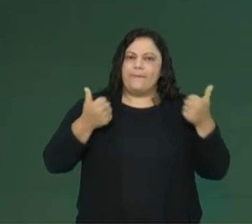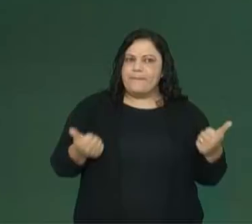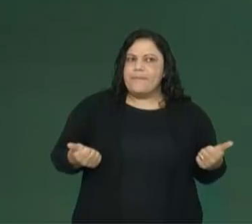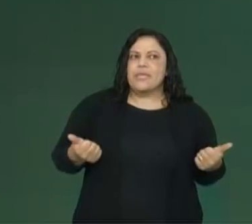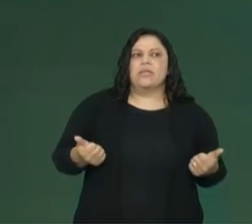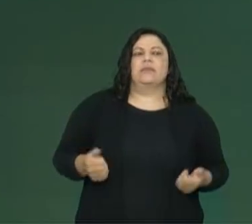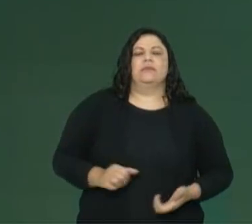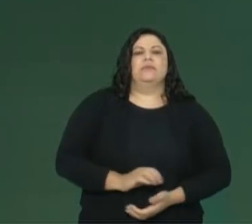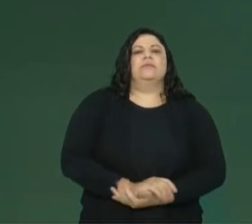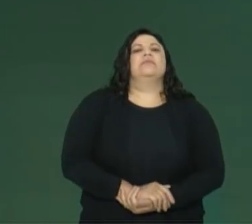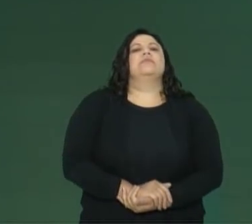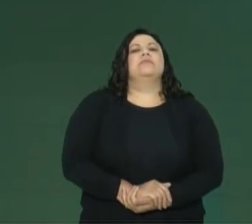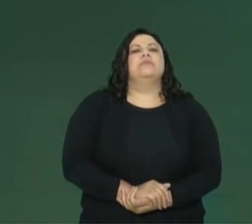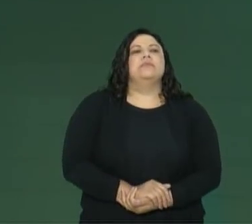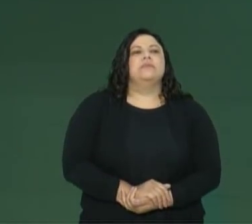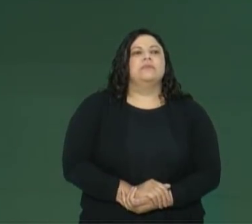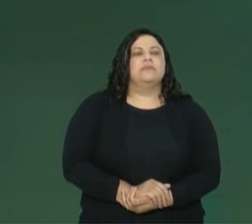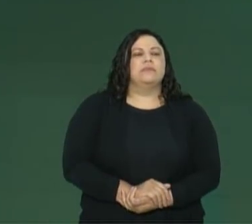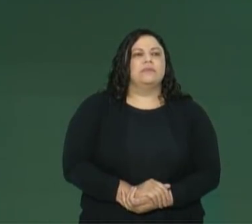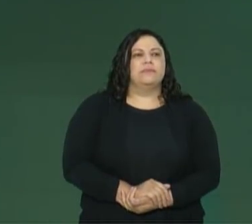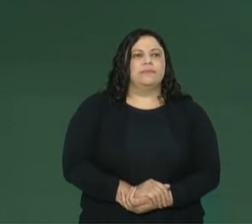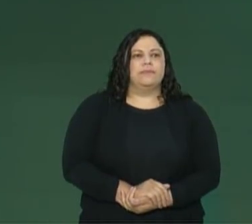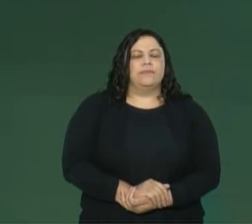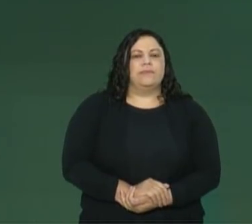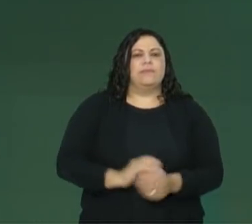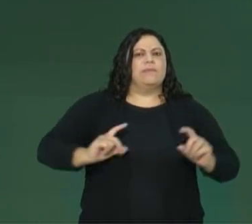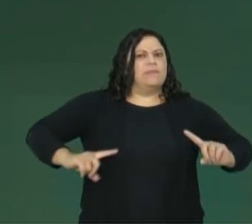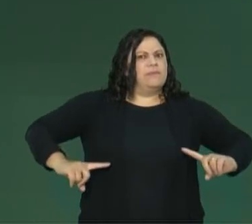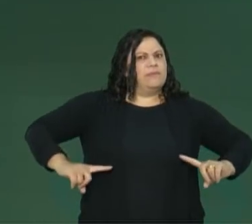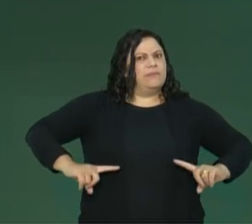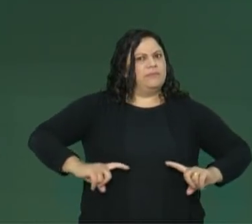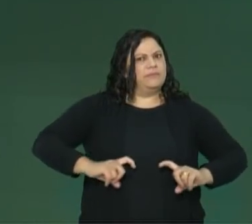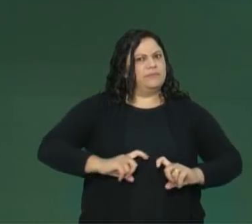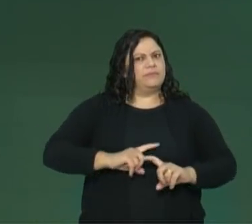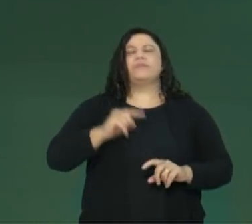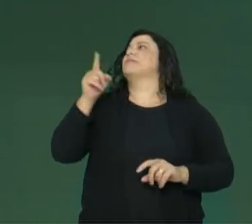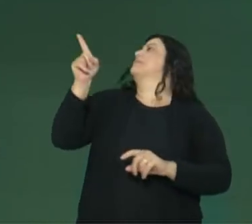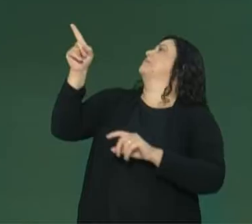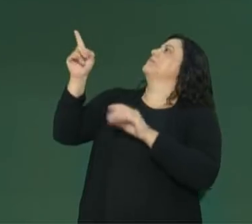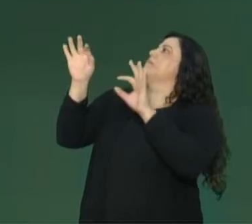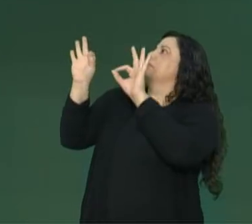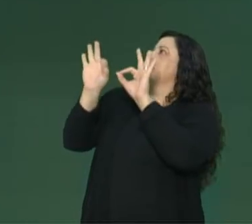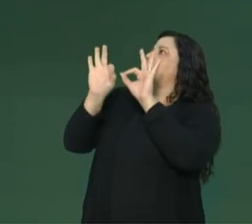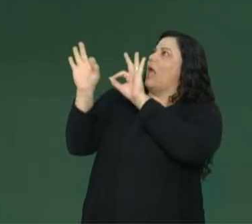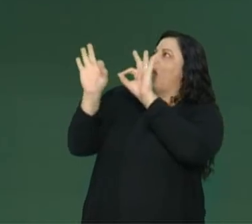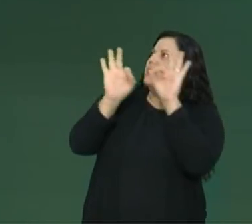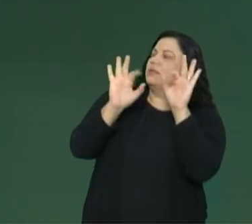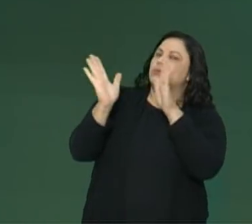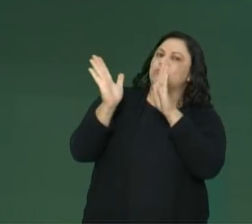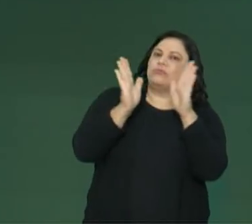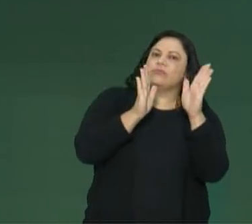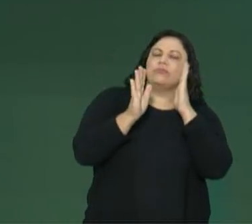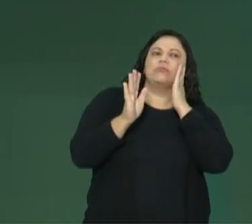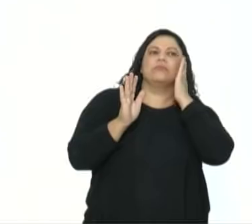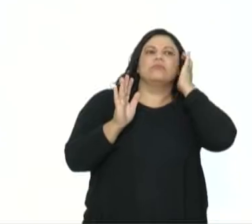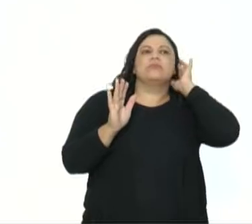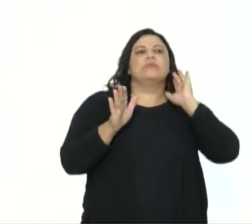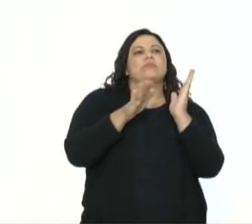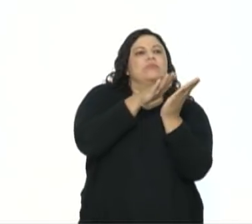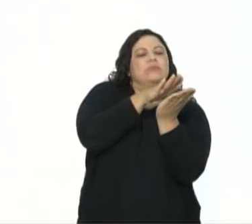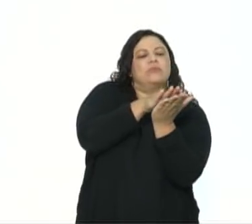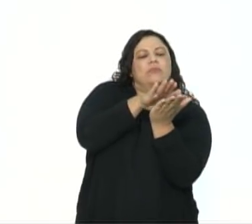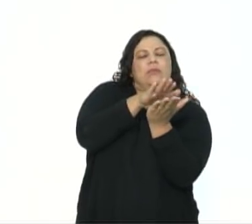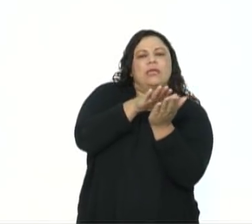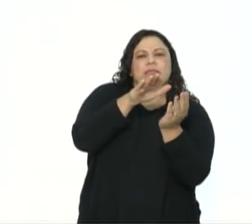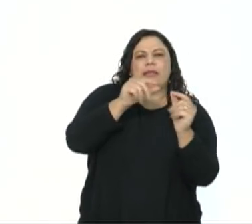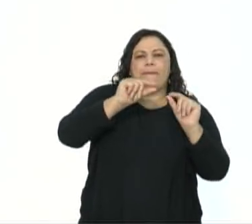outras verminoses. Aqui na imagem, podemos perceber bem tranquilamente o formato dele cilíndrico, né? Como o corpo